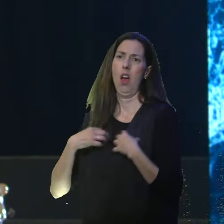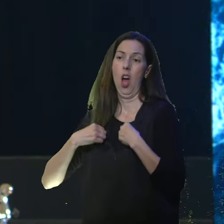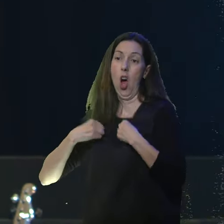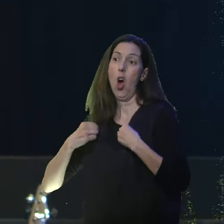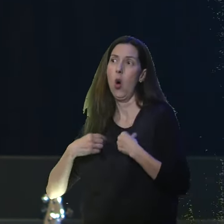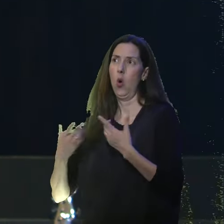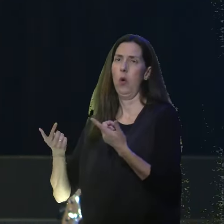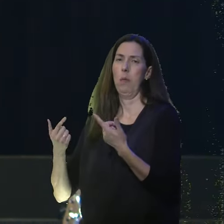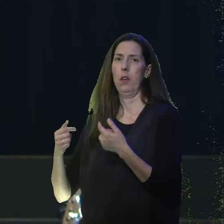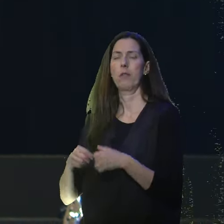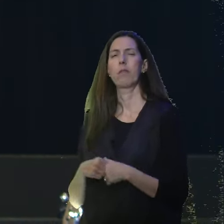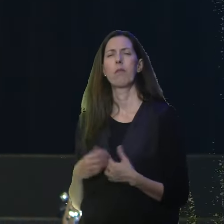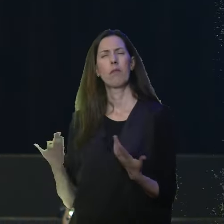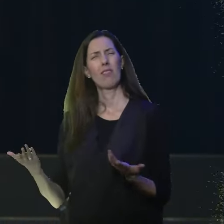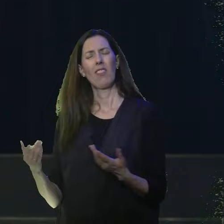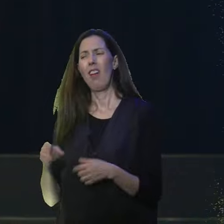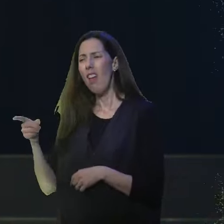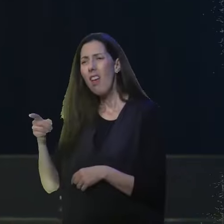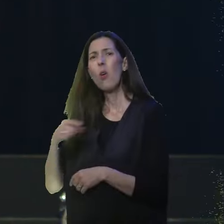O que é mais machista?